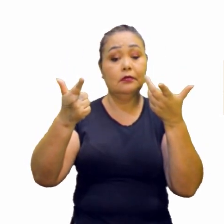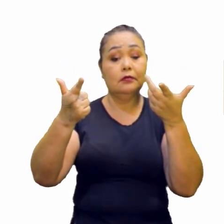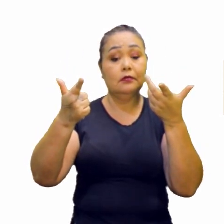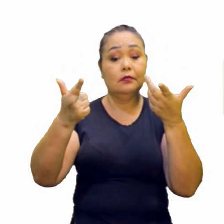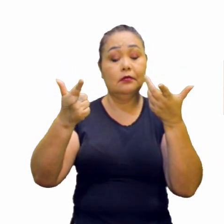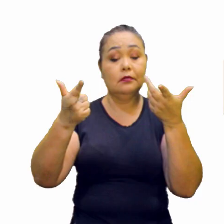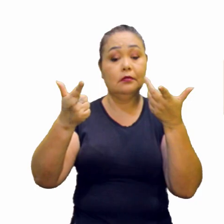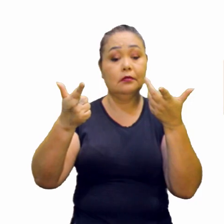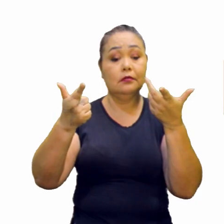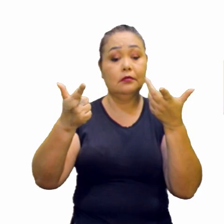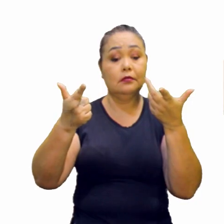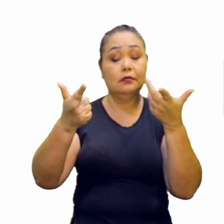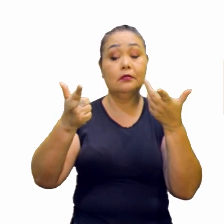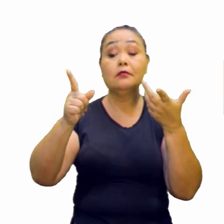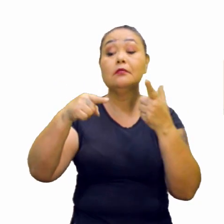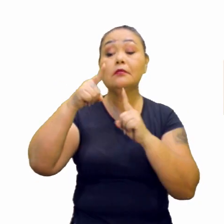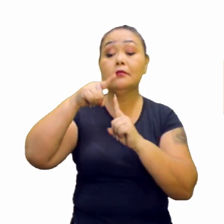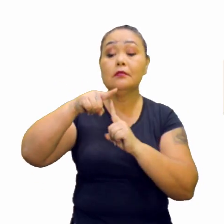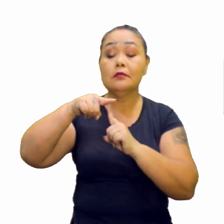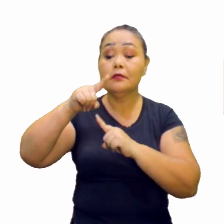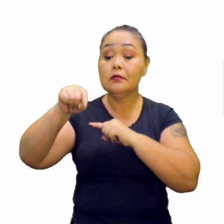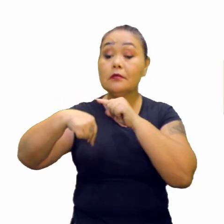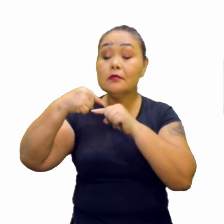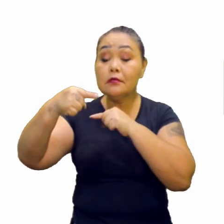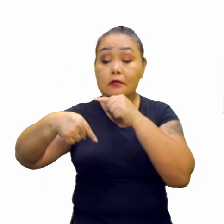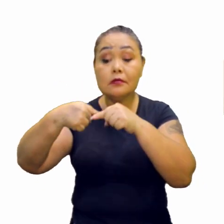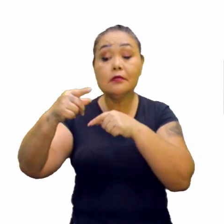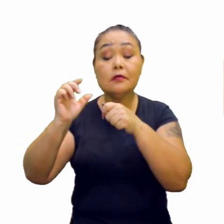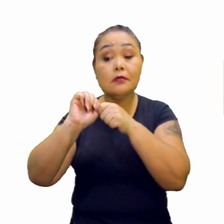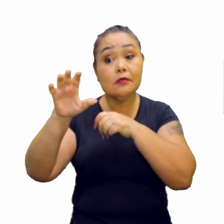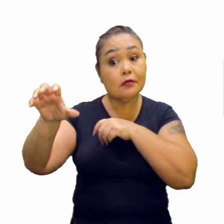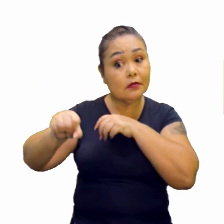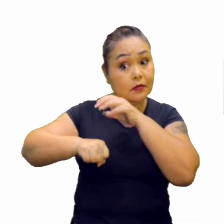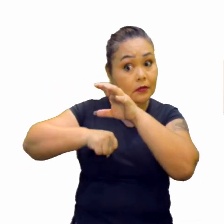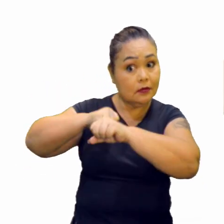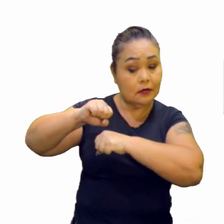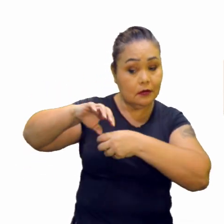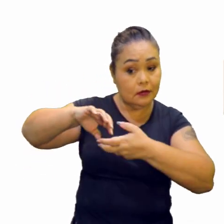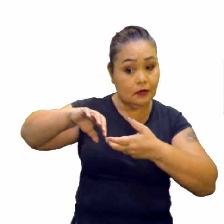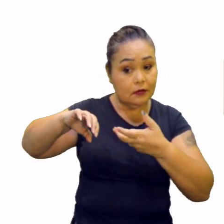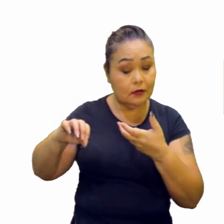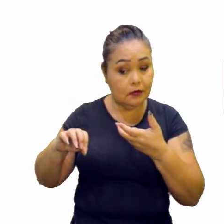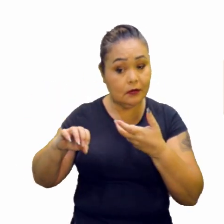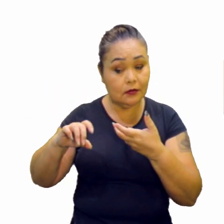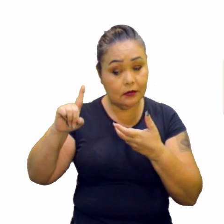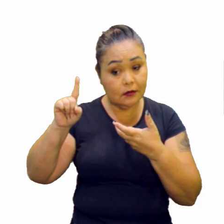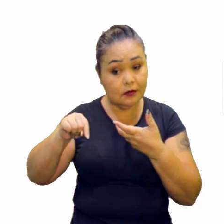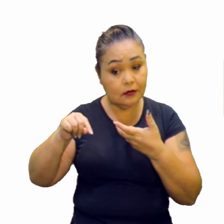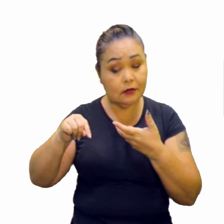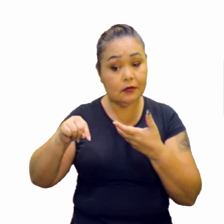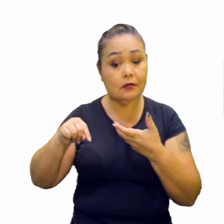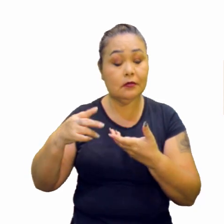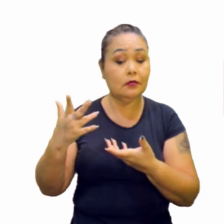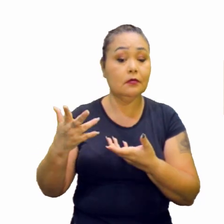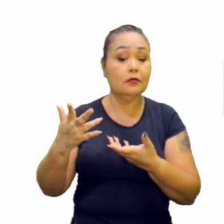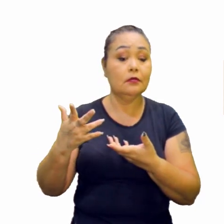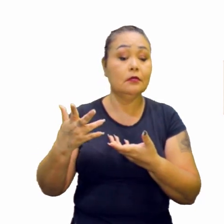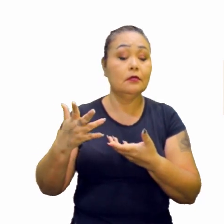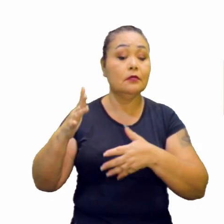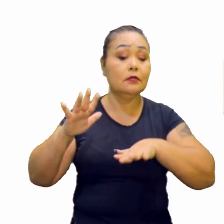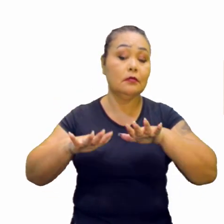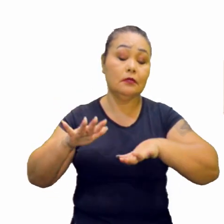qual é o tipo de produção dela, para que eu não retire partes que são produtivas. Muitas